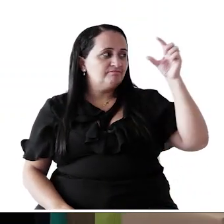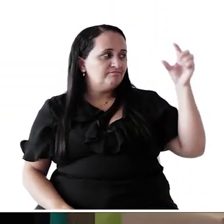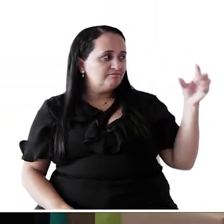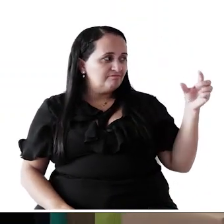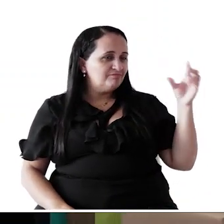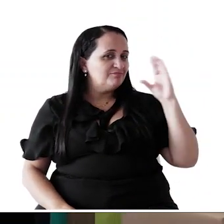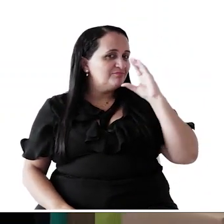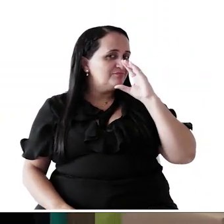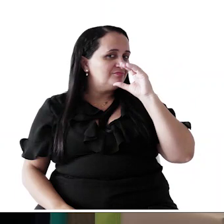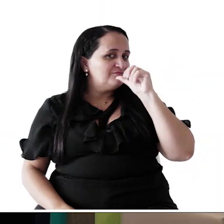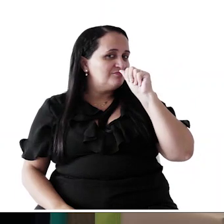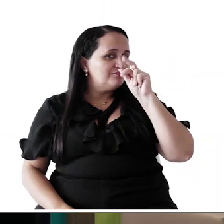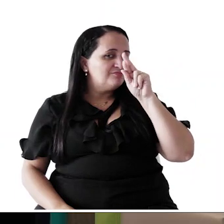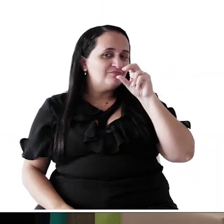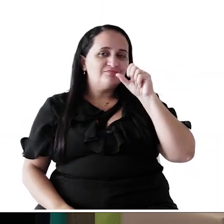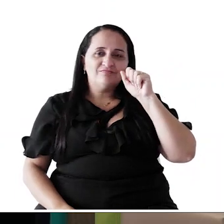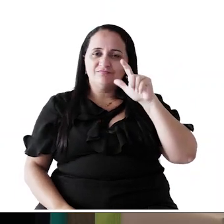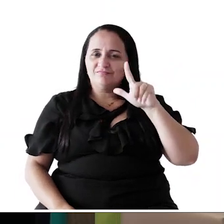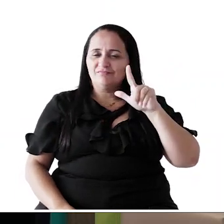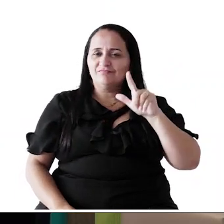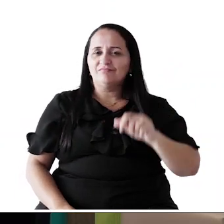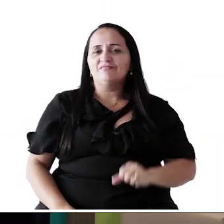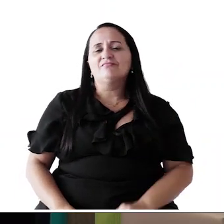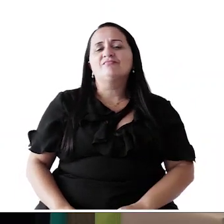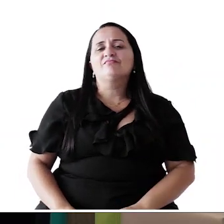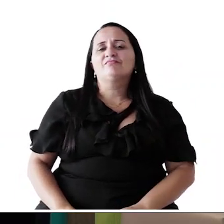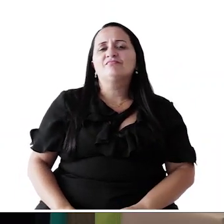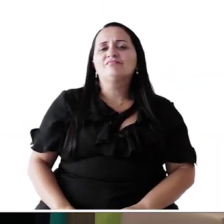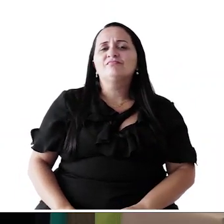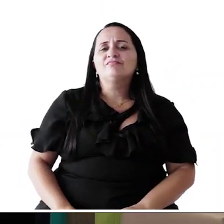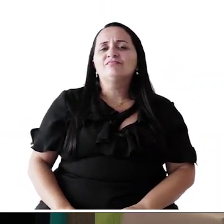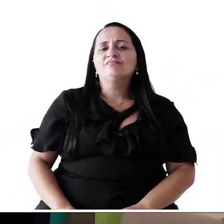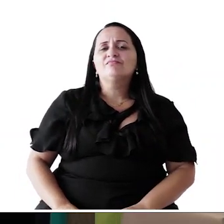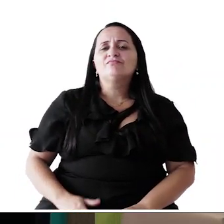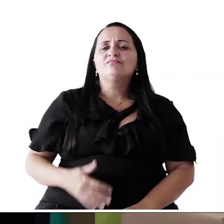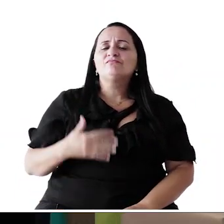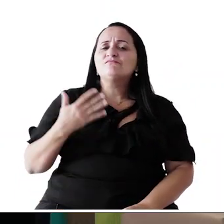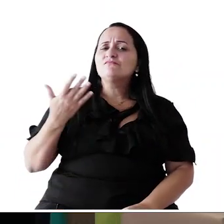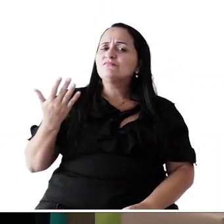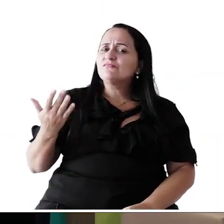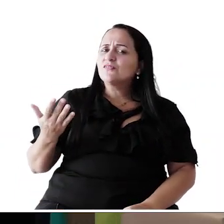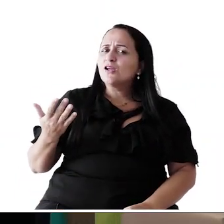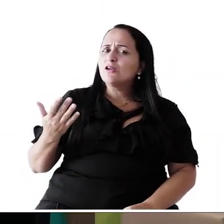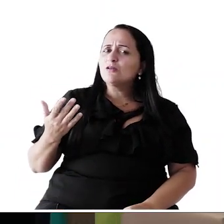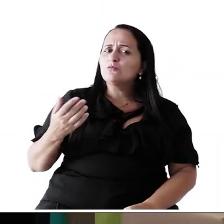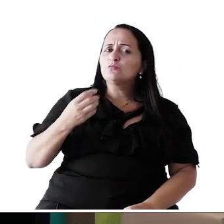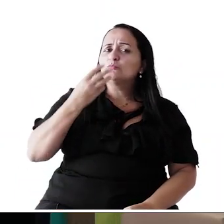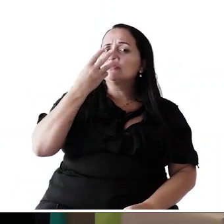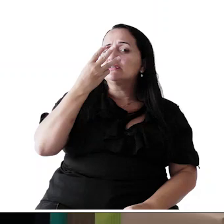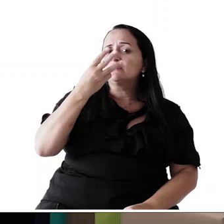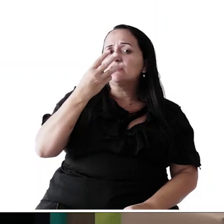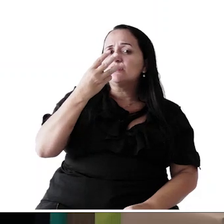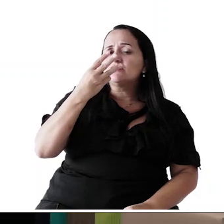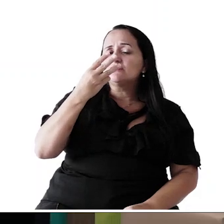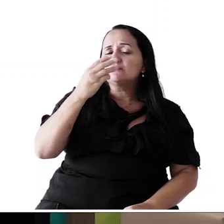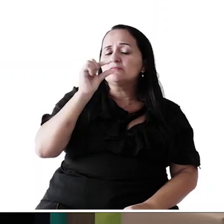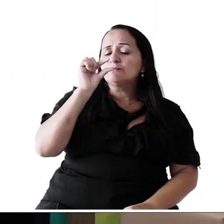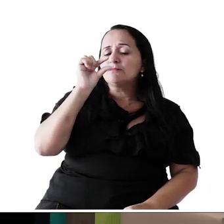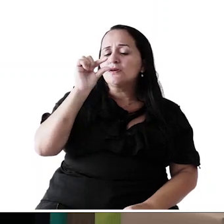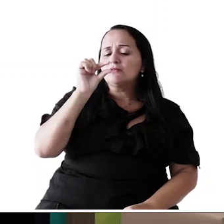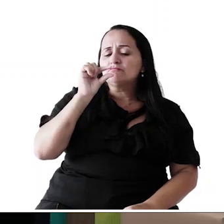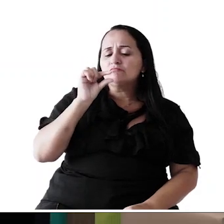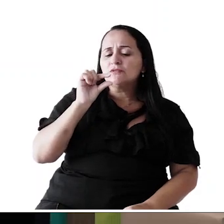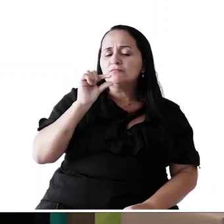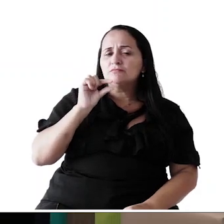Carol vai receber 3 pedaços. A Carol está recebendo 3 partes.